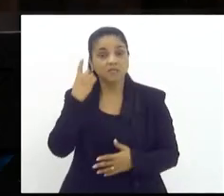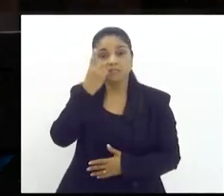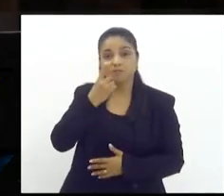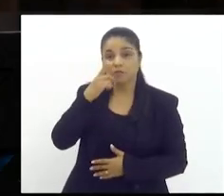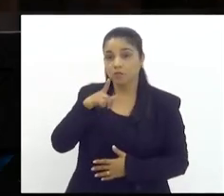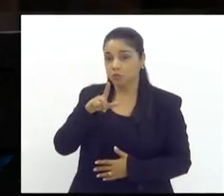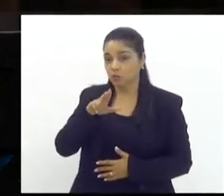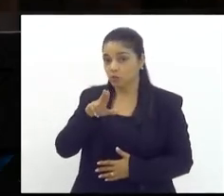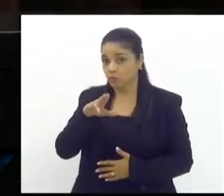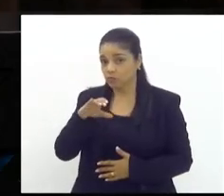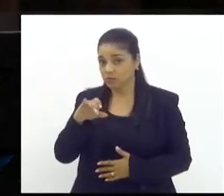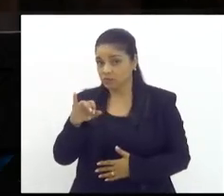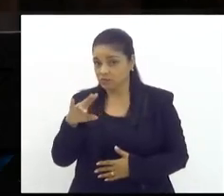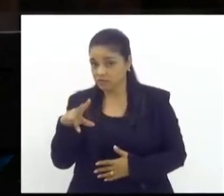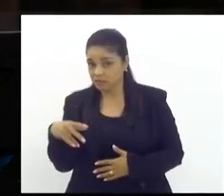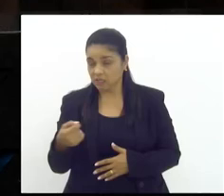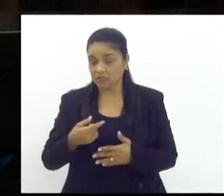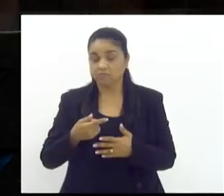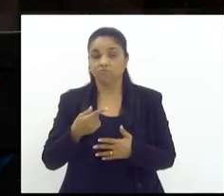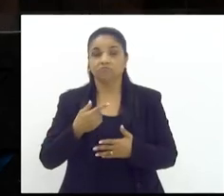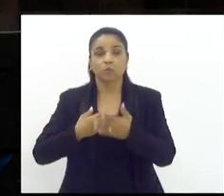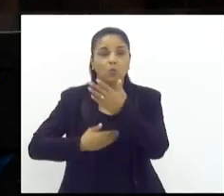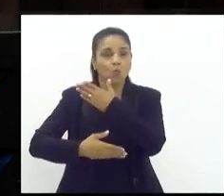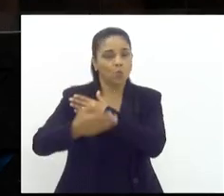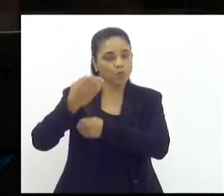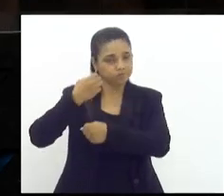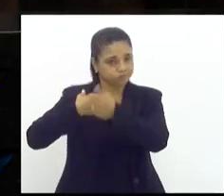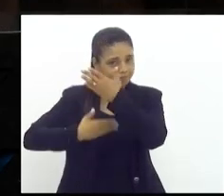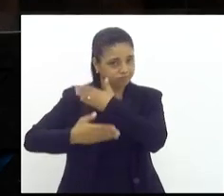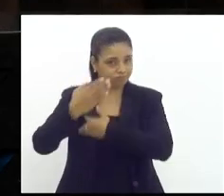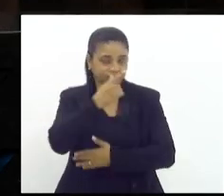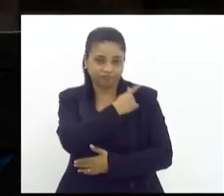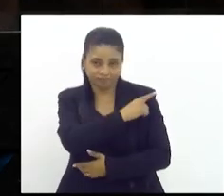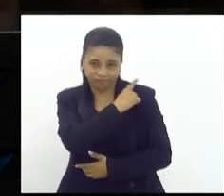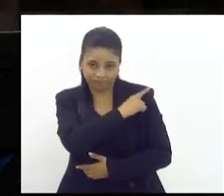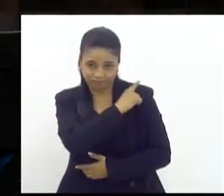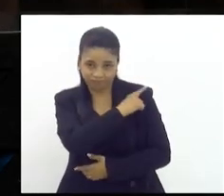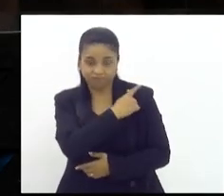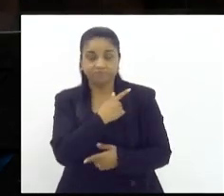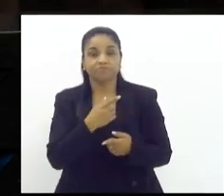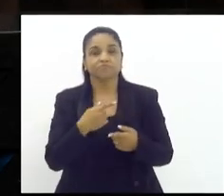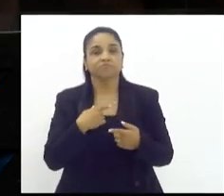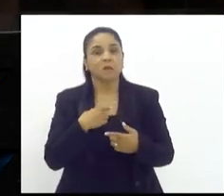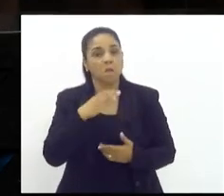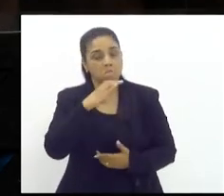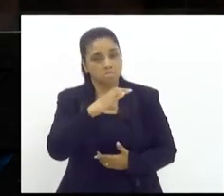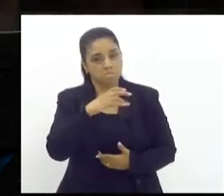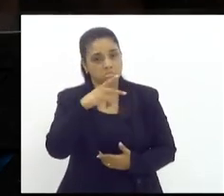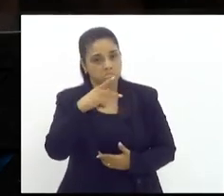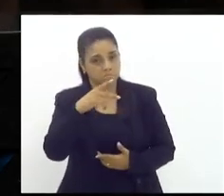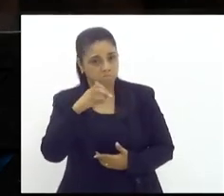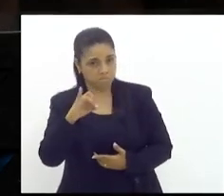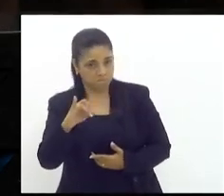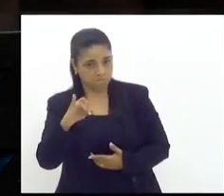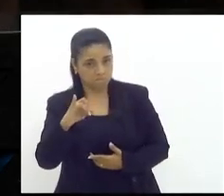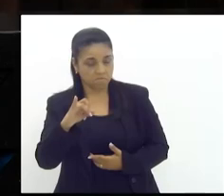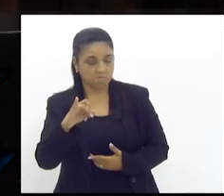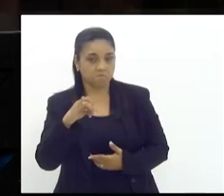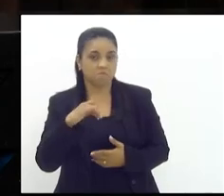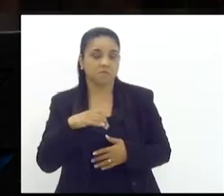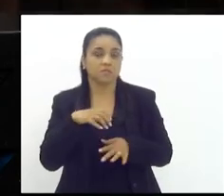na gestão passada presidiu a CPI da SuperVia